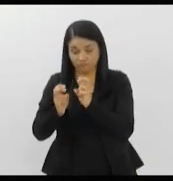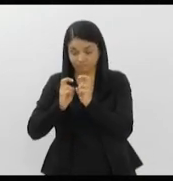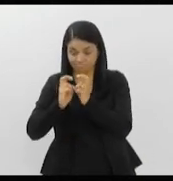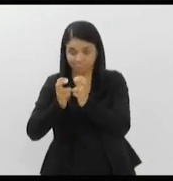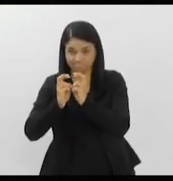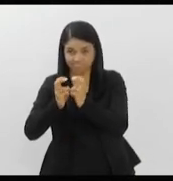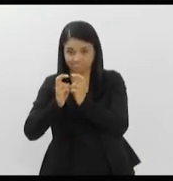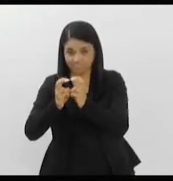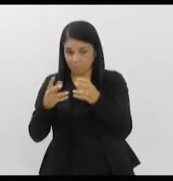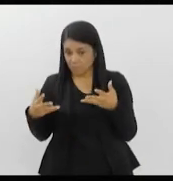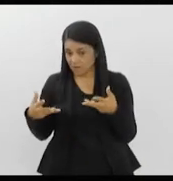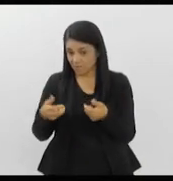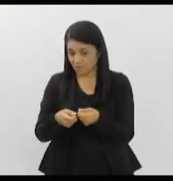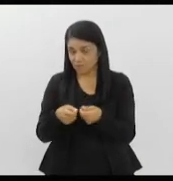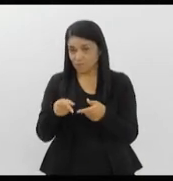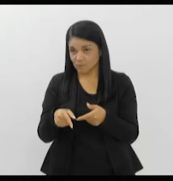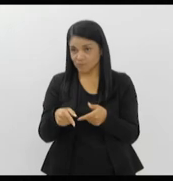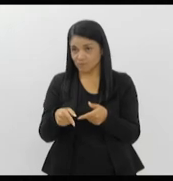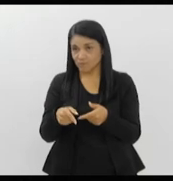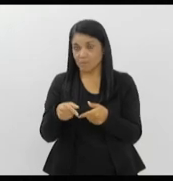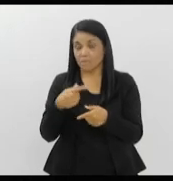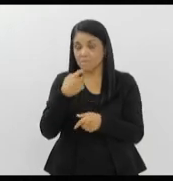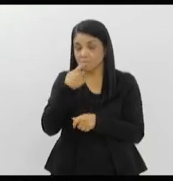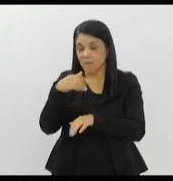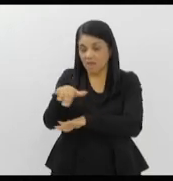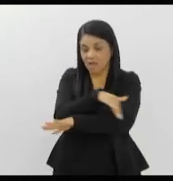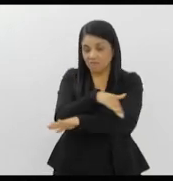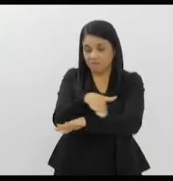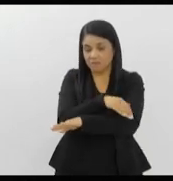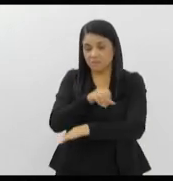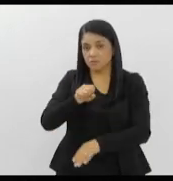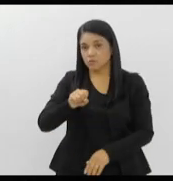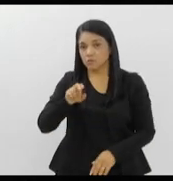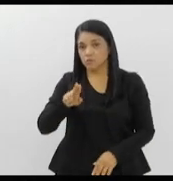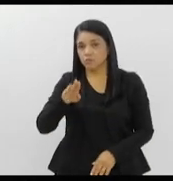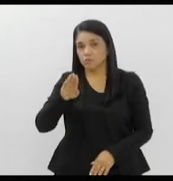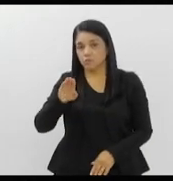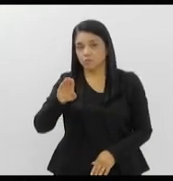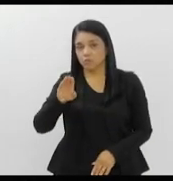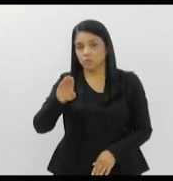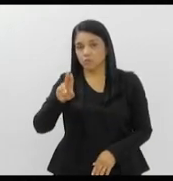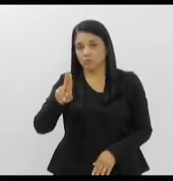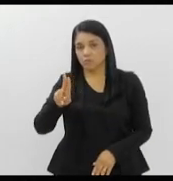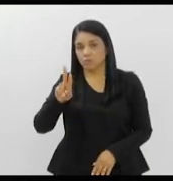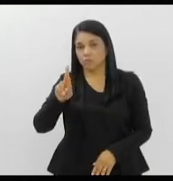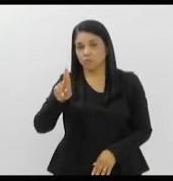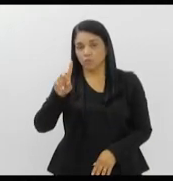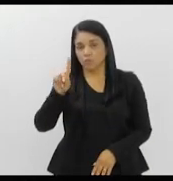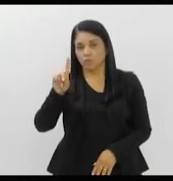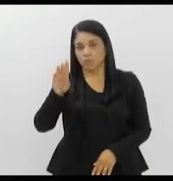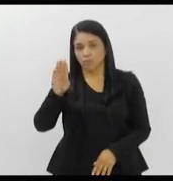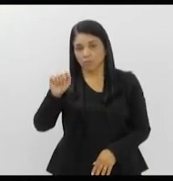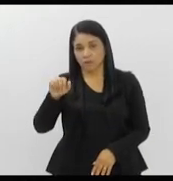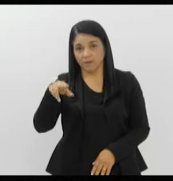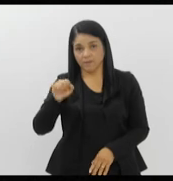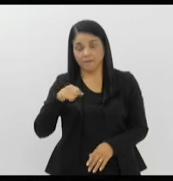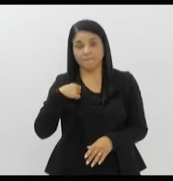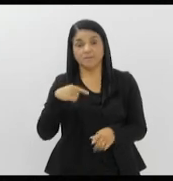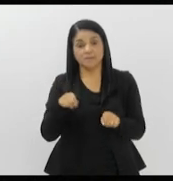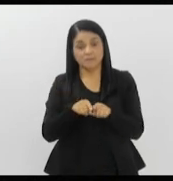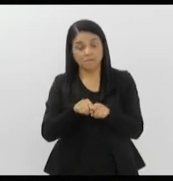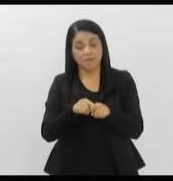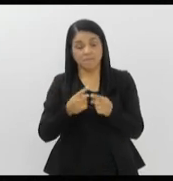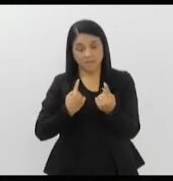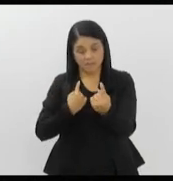Dentro, pertinho da Avenida Suburbana, e vai ser cortada pela linha